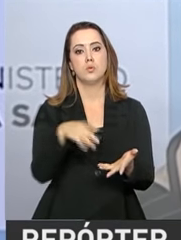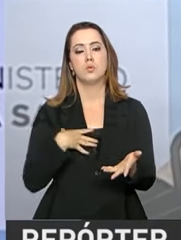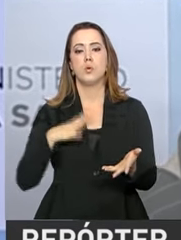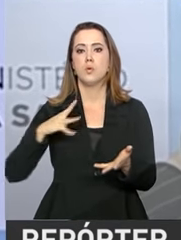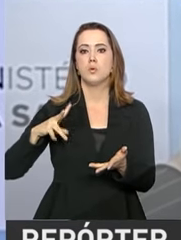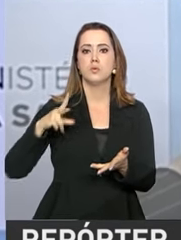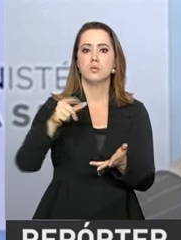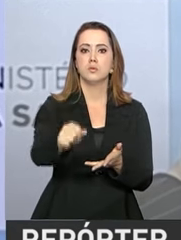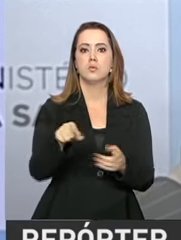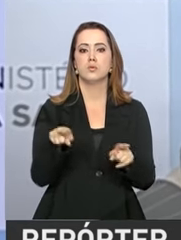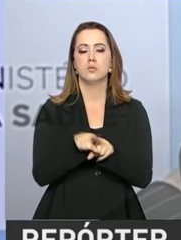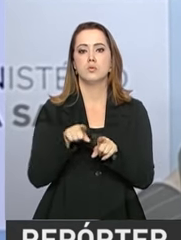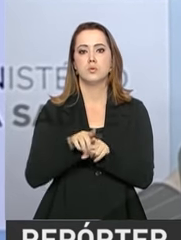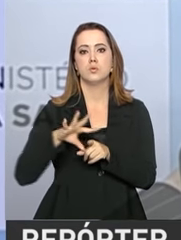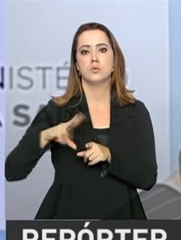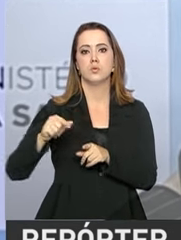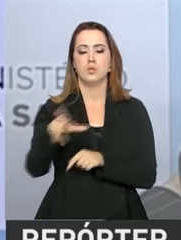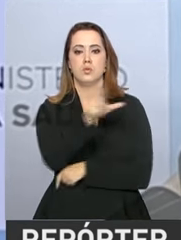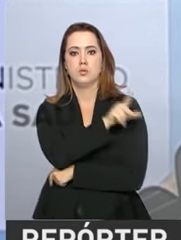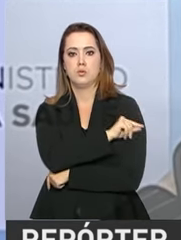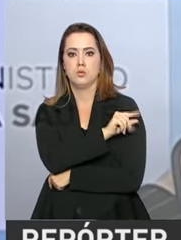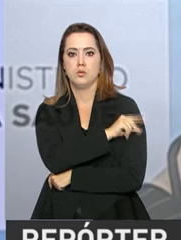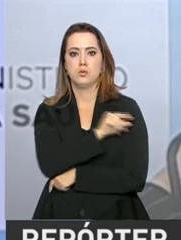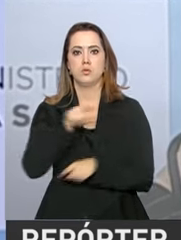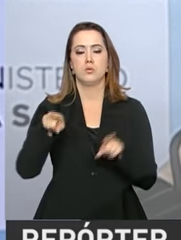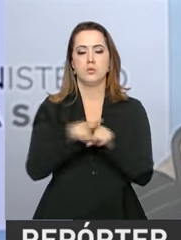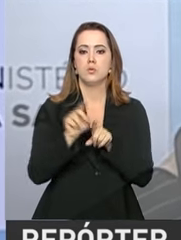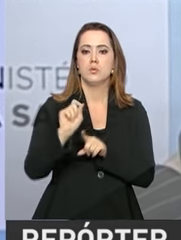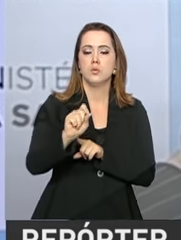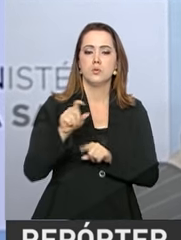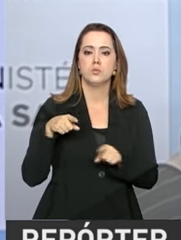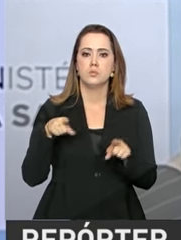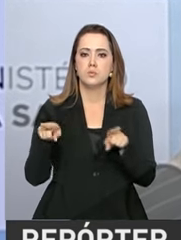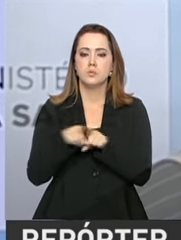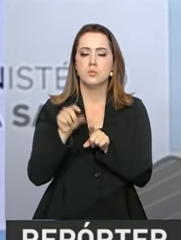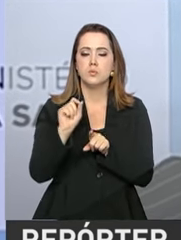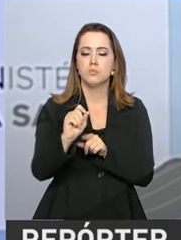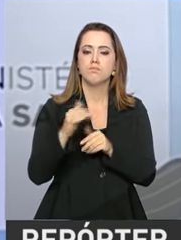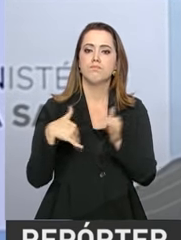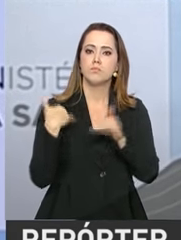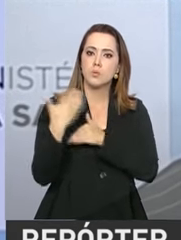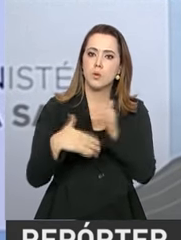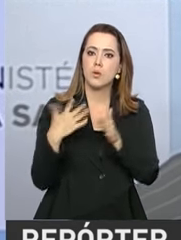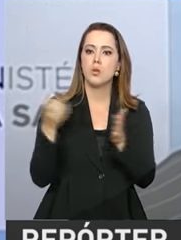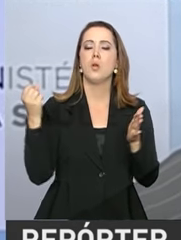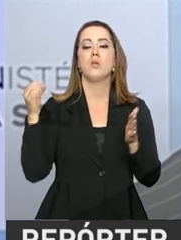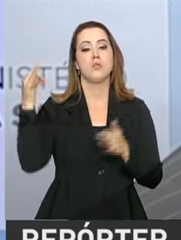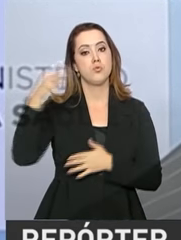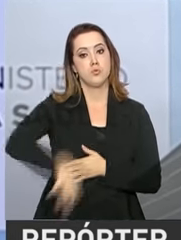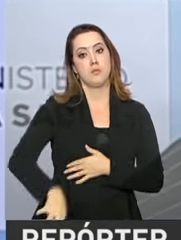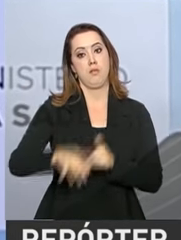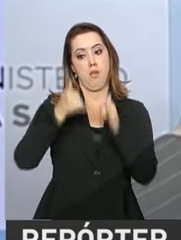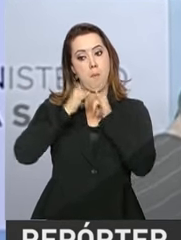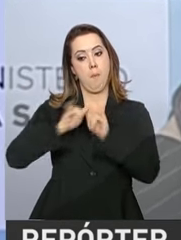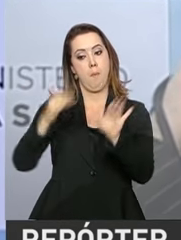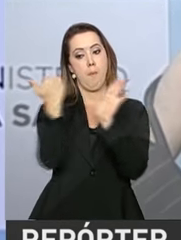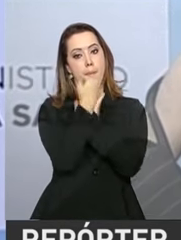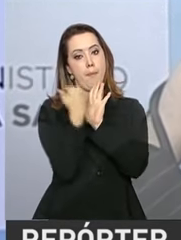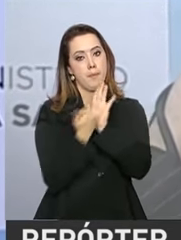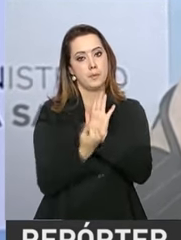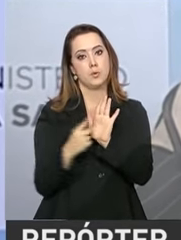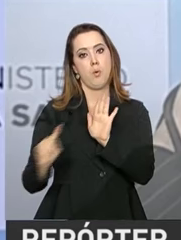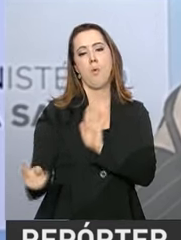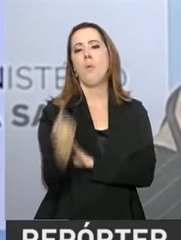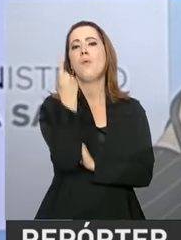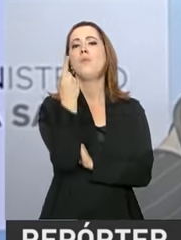completar toda a cobertura vacinal é, de alguma maneira, uma forma de consolidar o programa, porque se toma uma